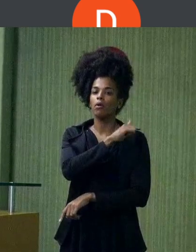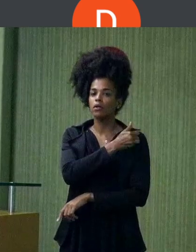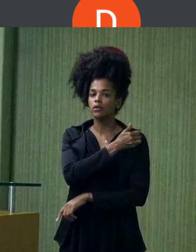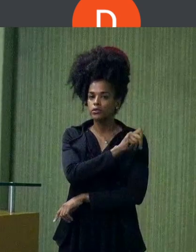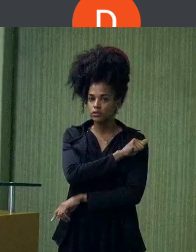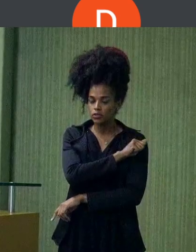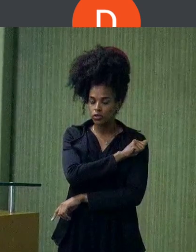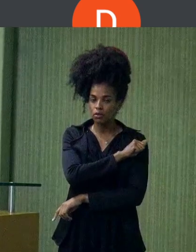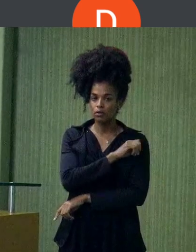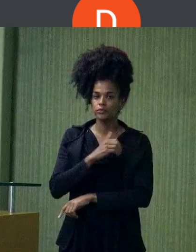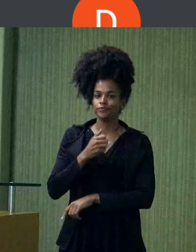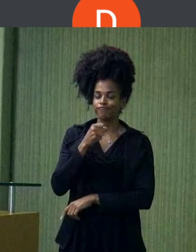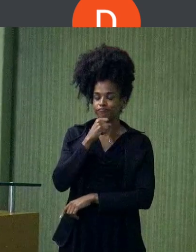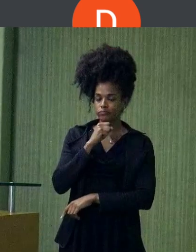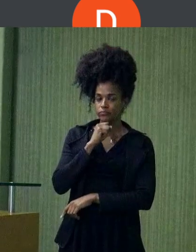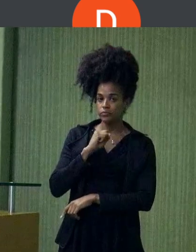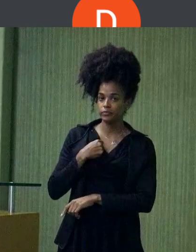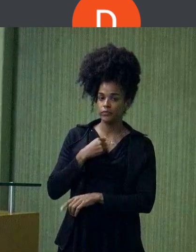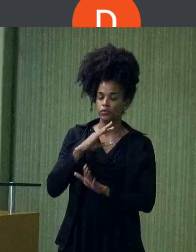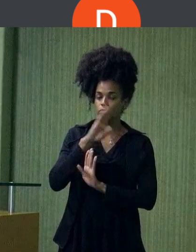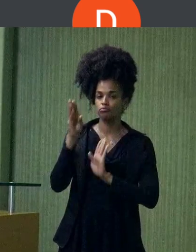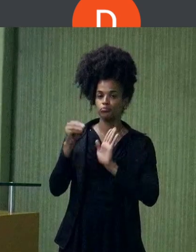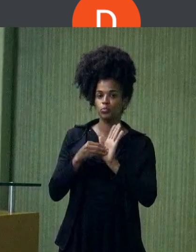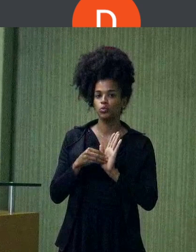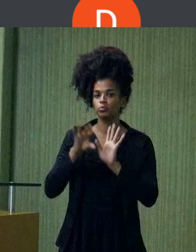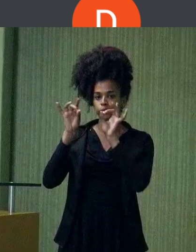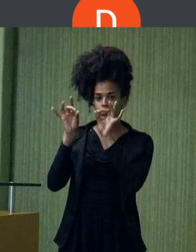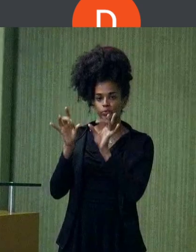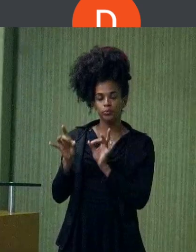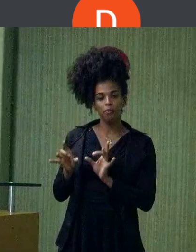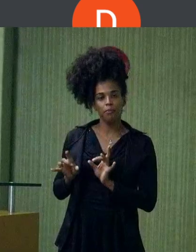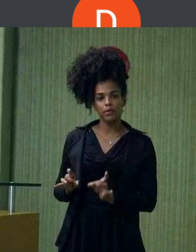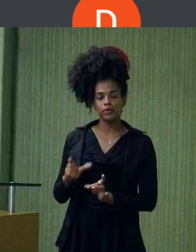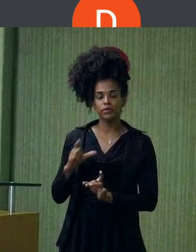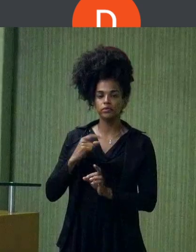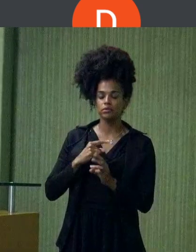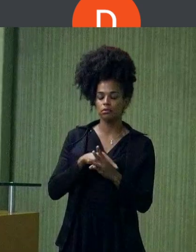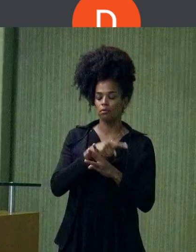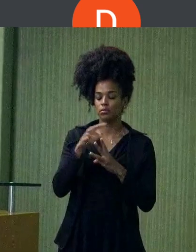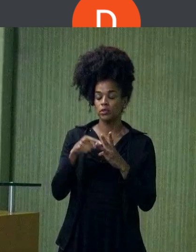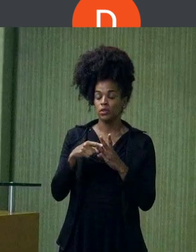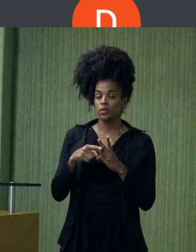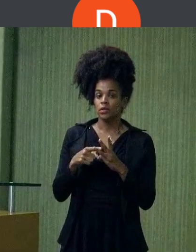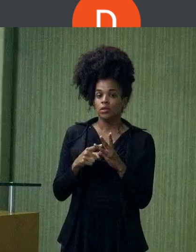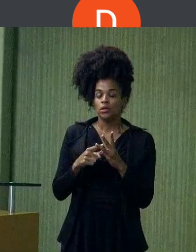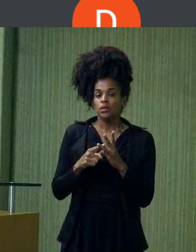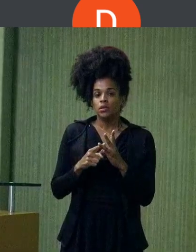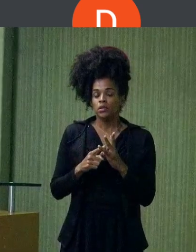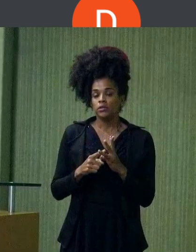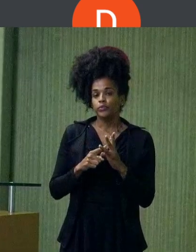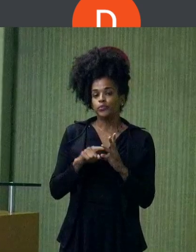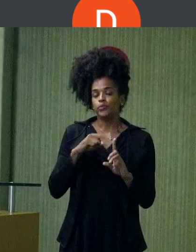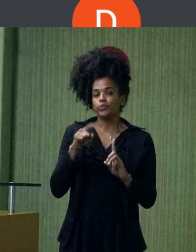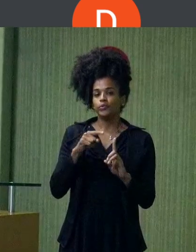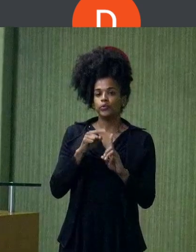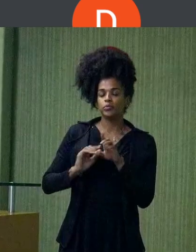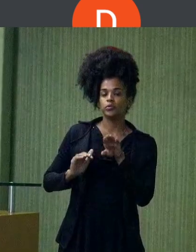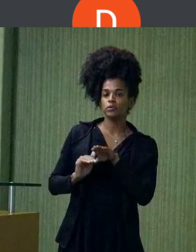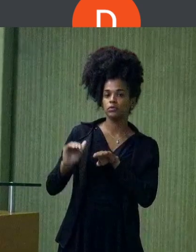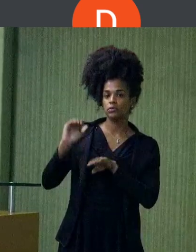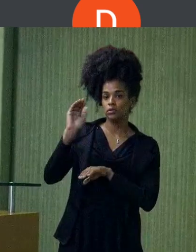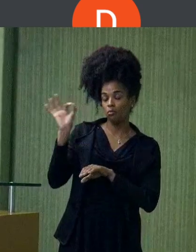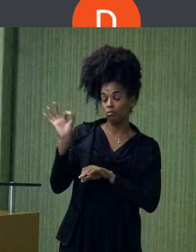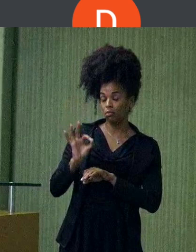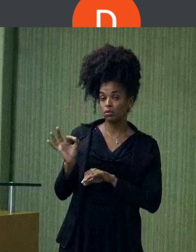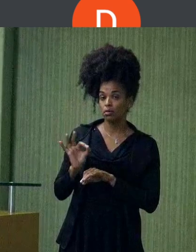constitui um objetivo específico né Eh tem três metas elevar a taxa de alfabetização da população com 15 anos